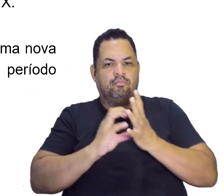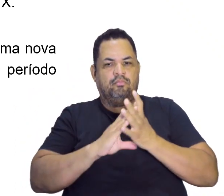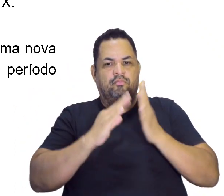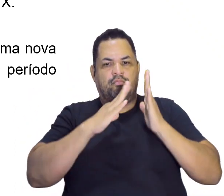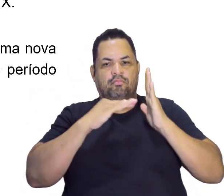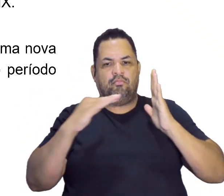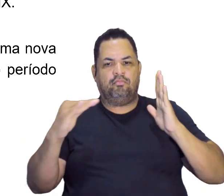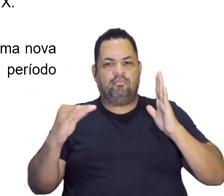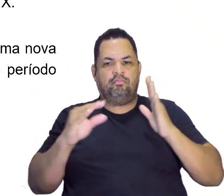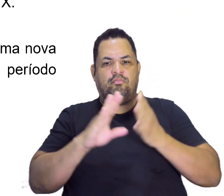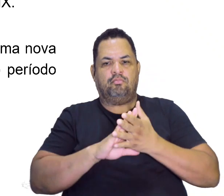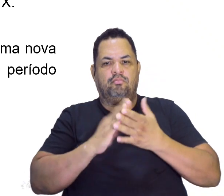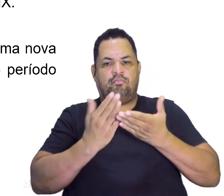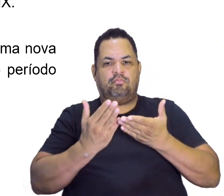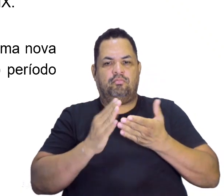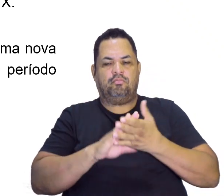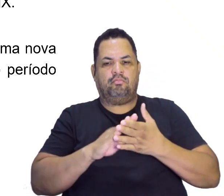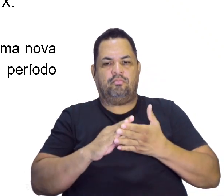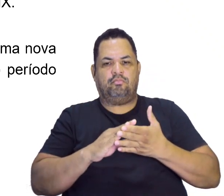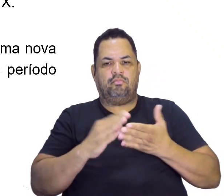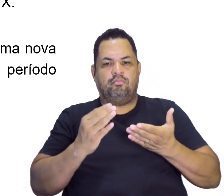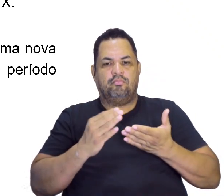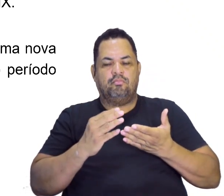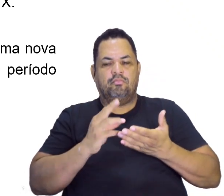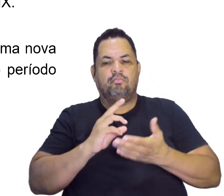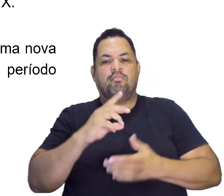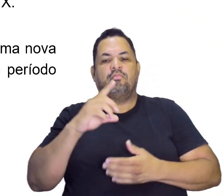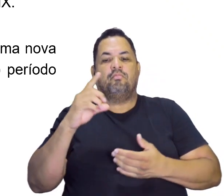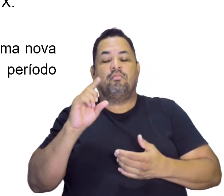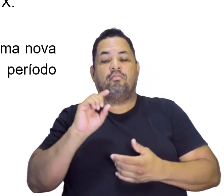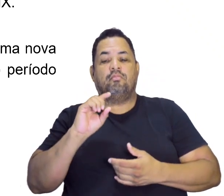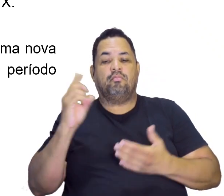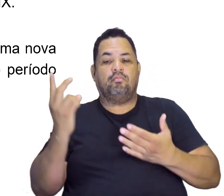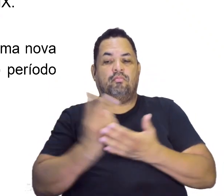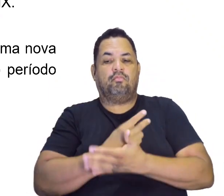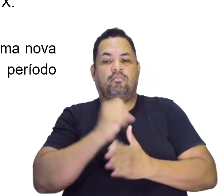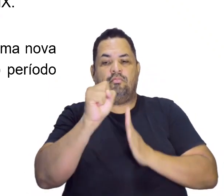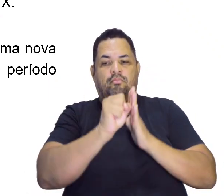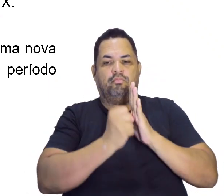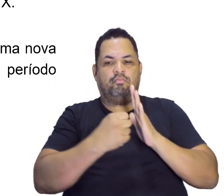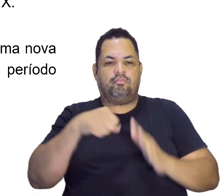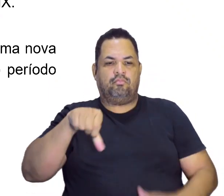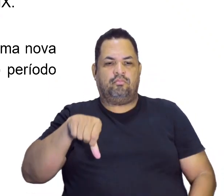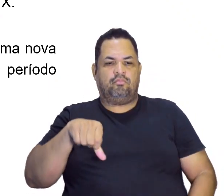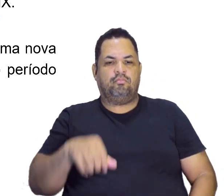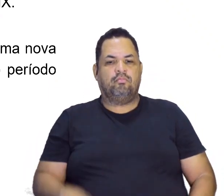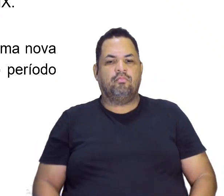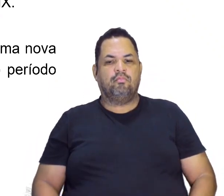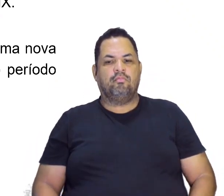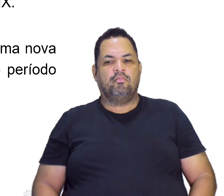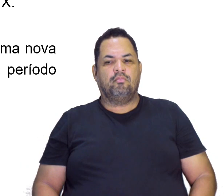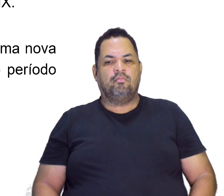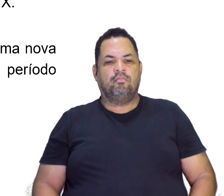o simbolismo, estéticas em voga no século XIX.